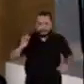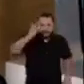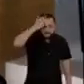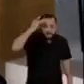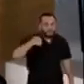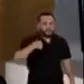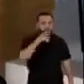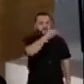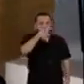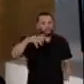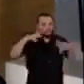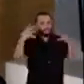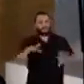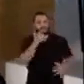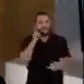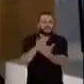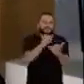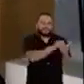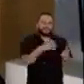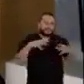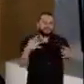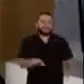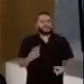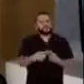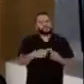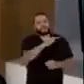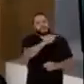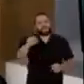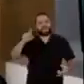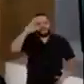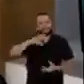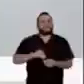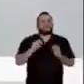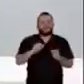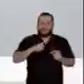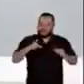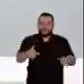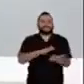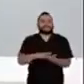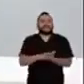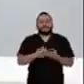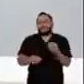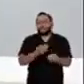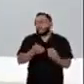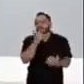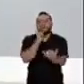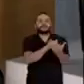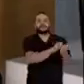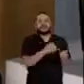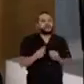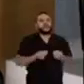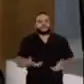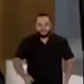e há pessoas que não querem ser perdoados porque elas entendem que elas não fizeram nada e como é que você vai pelo aulas talvez